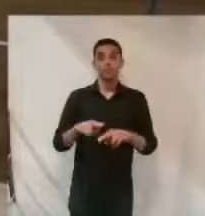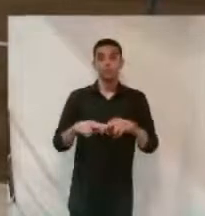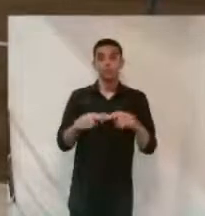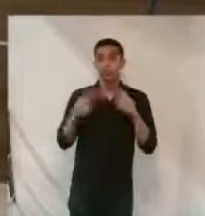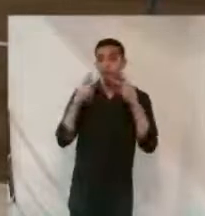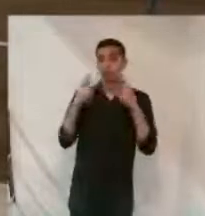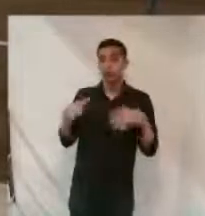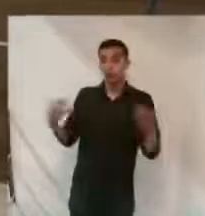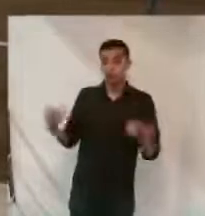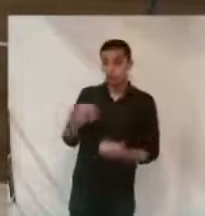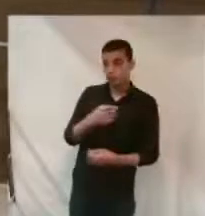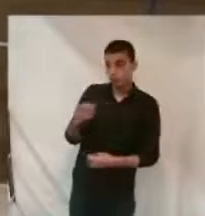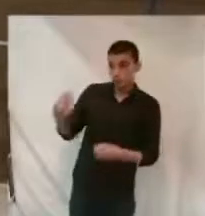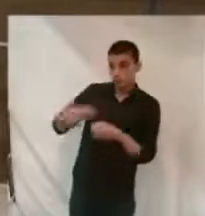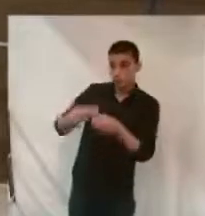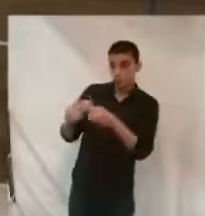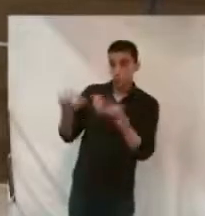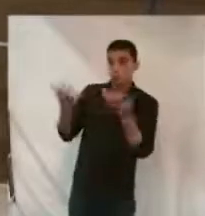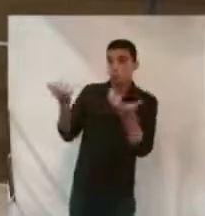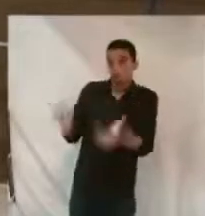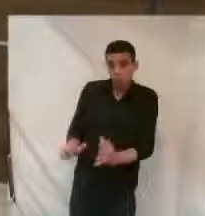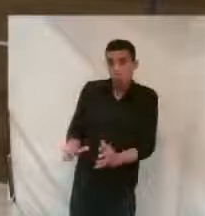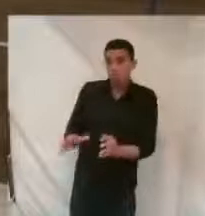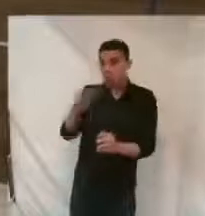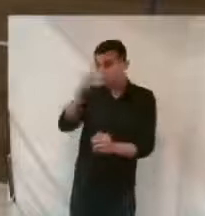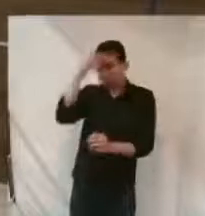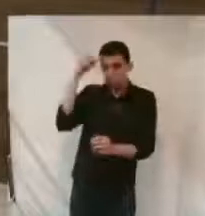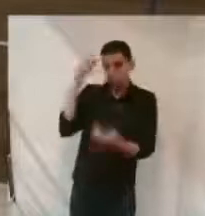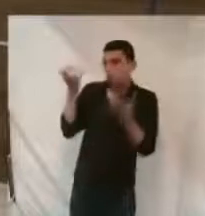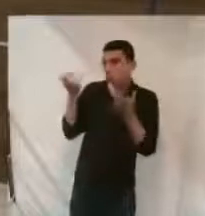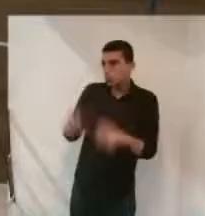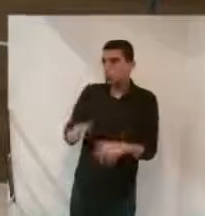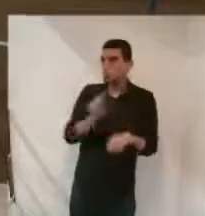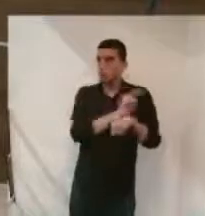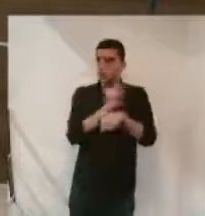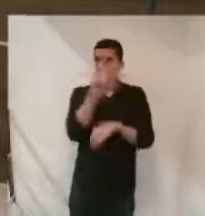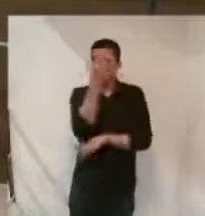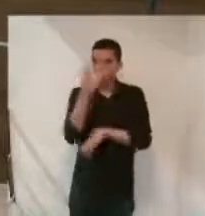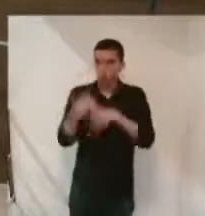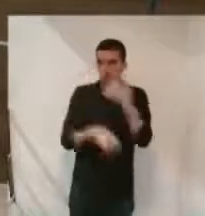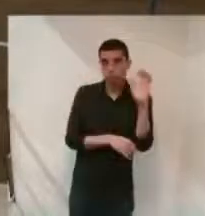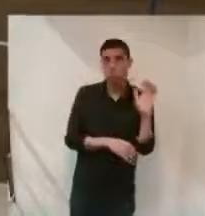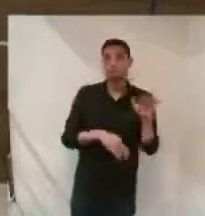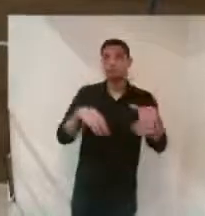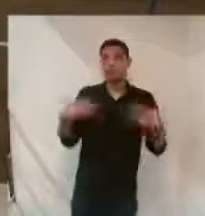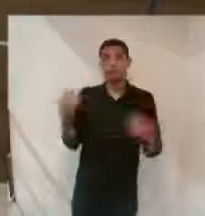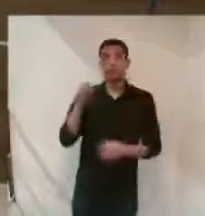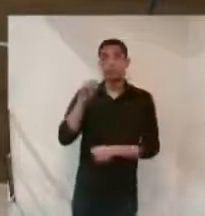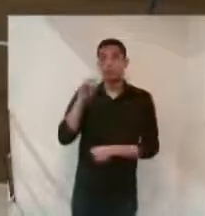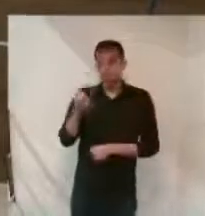econômica, que é a abdicação de receita do ICMS, que aquele que não tiver